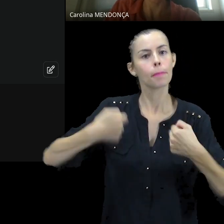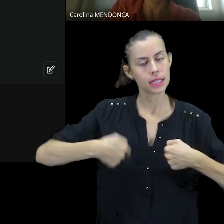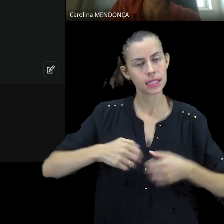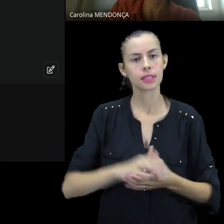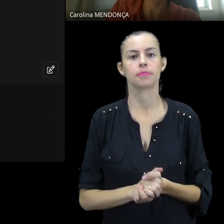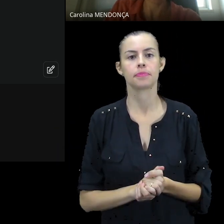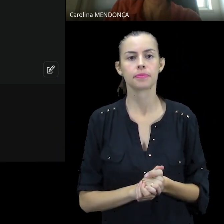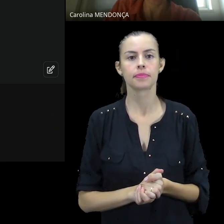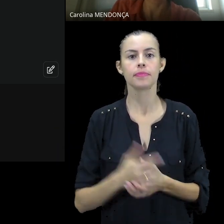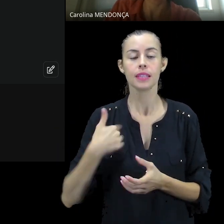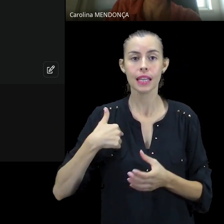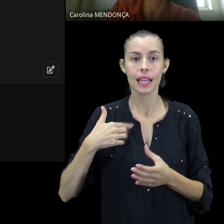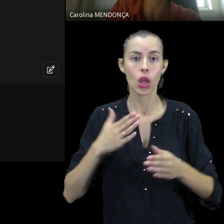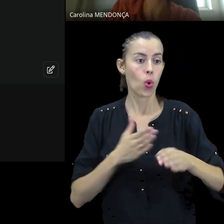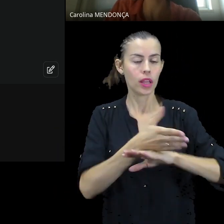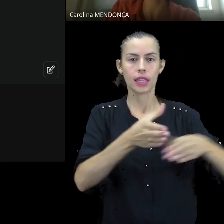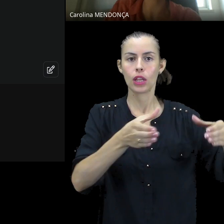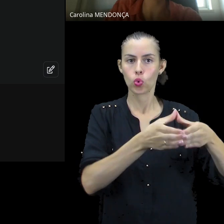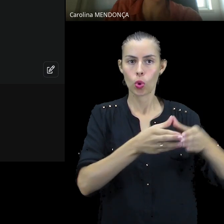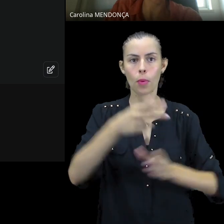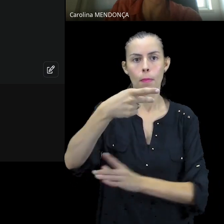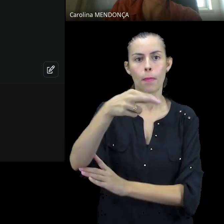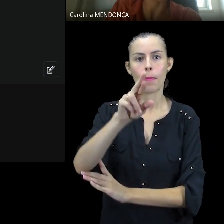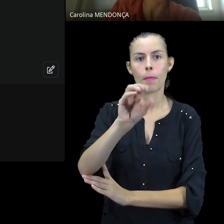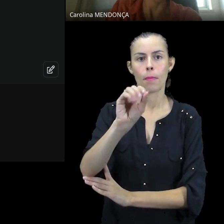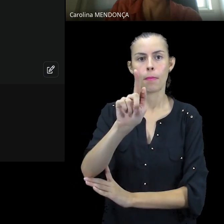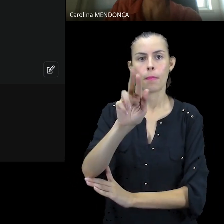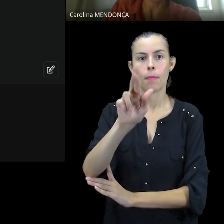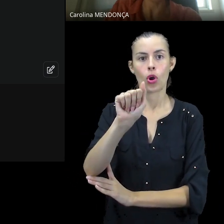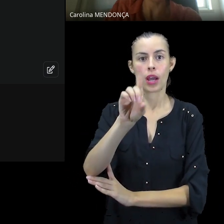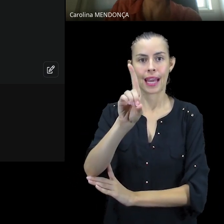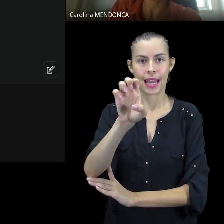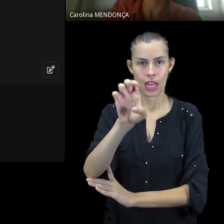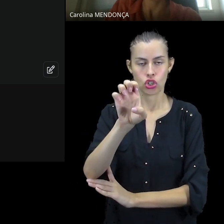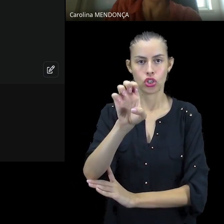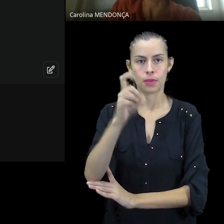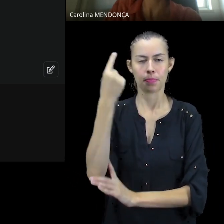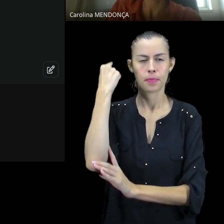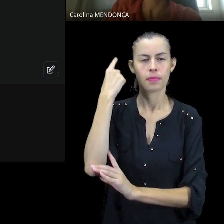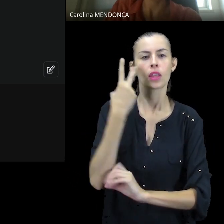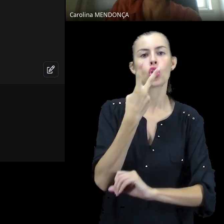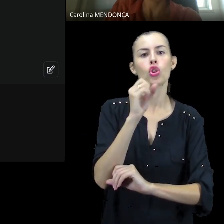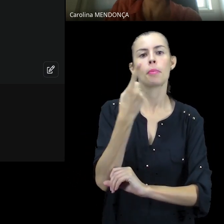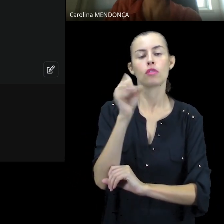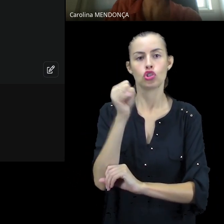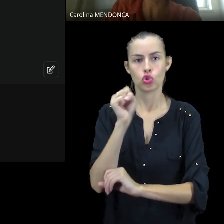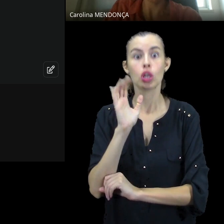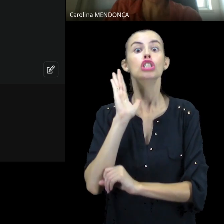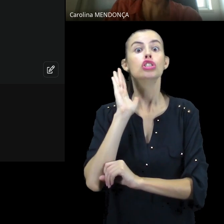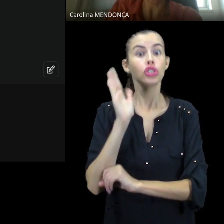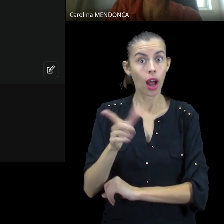Eu entrei no Núcleo de Currículos e Programas da Prograde justamente em 2018, e naquele período a gente